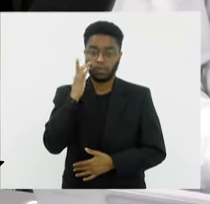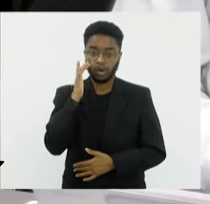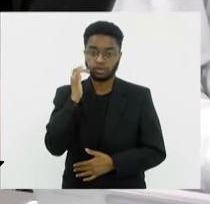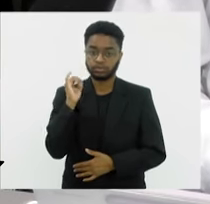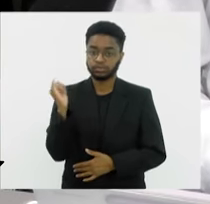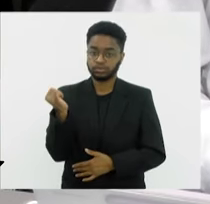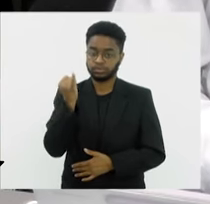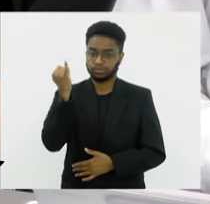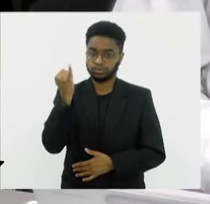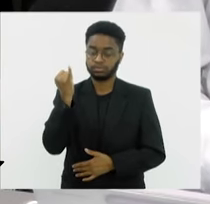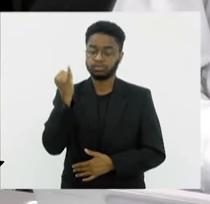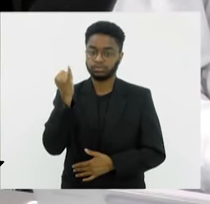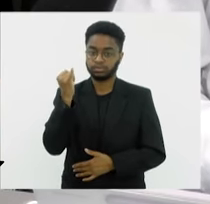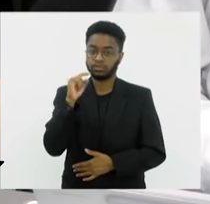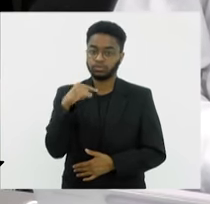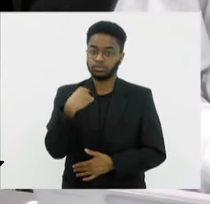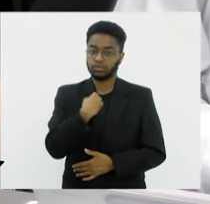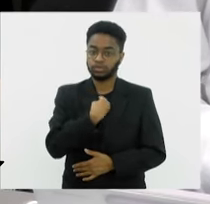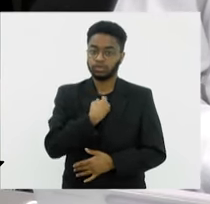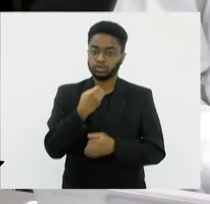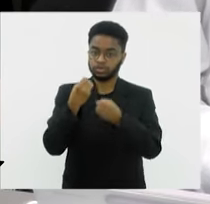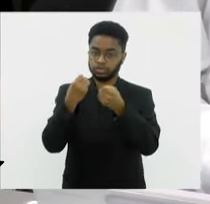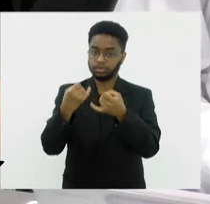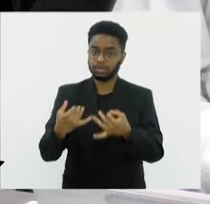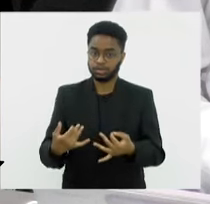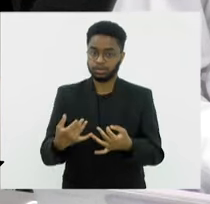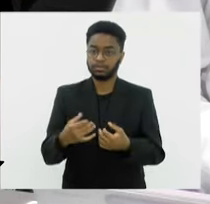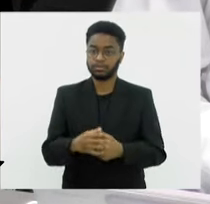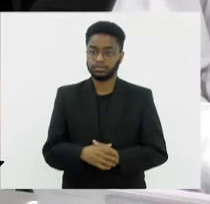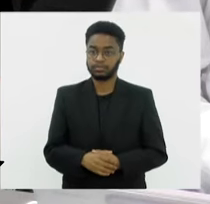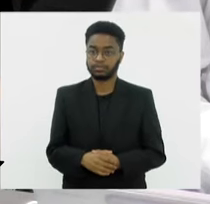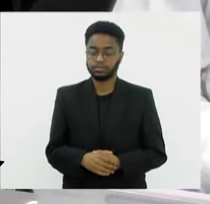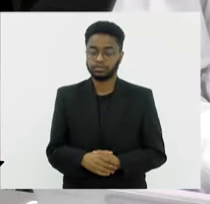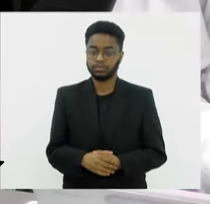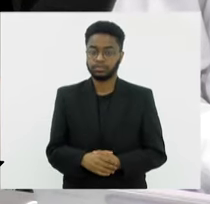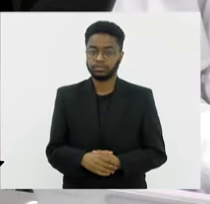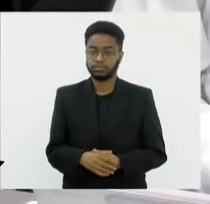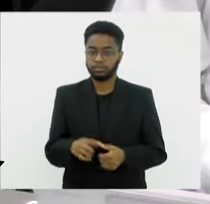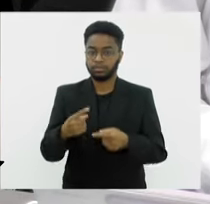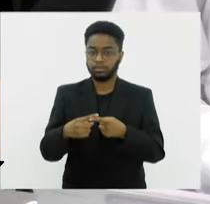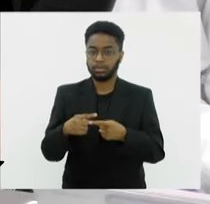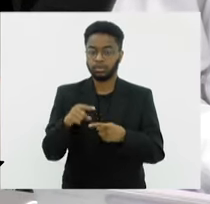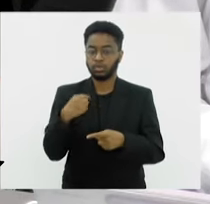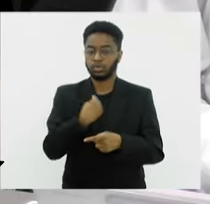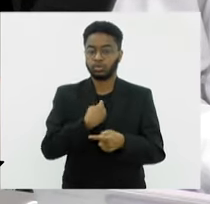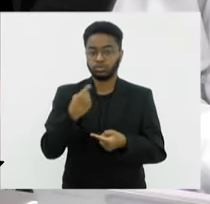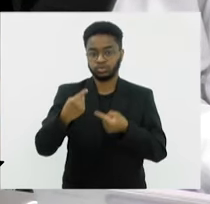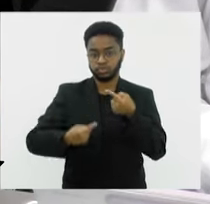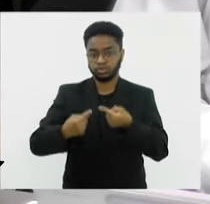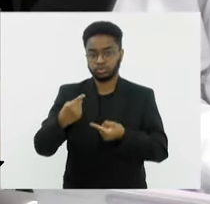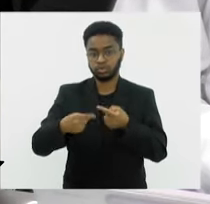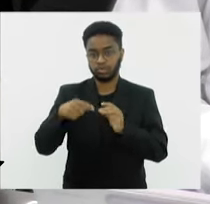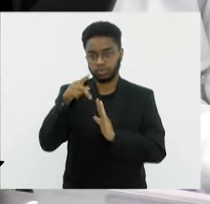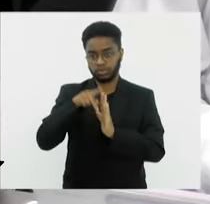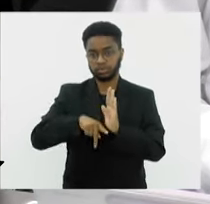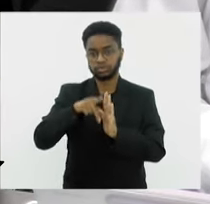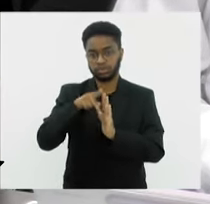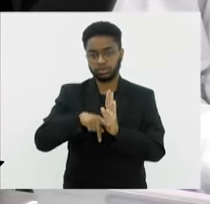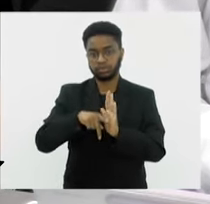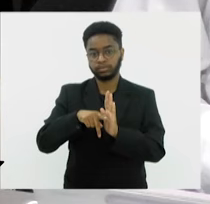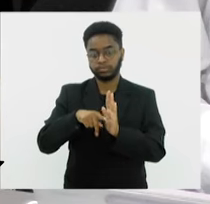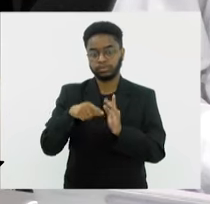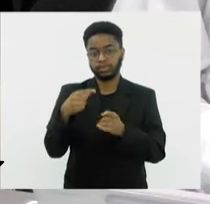pertinente fazer essa colocação jurídica na discussão desse projeto. Muito boa.